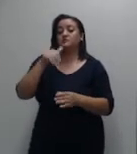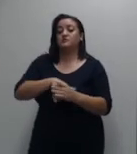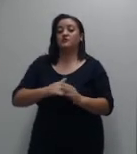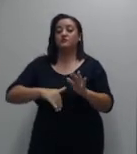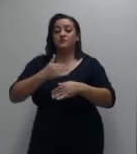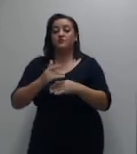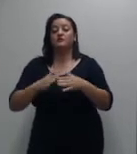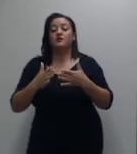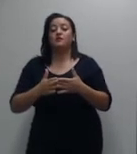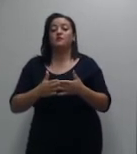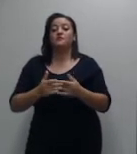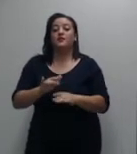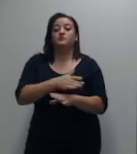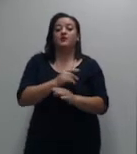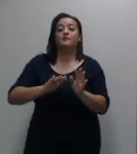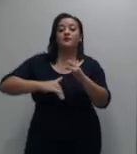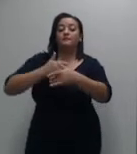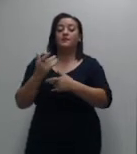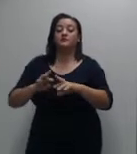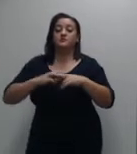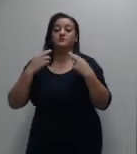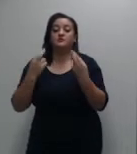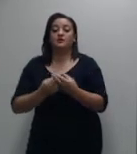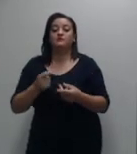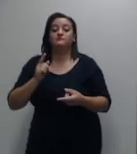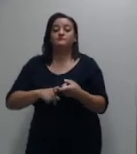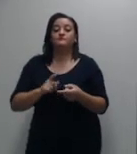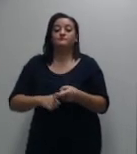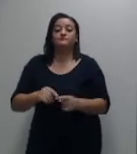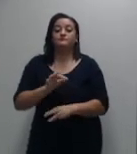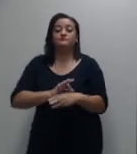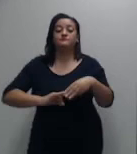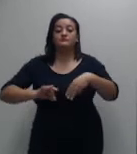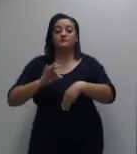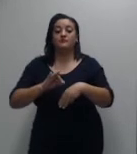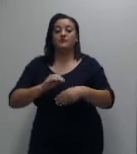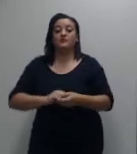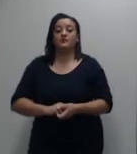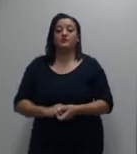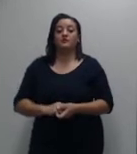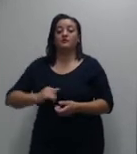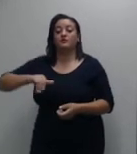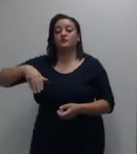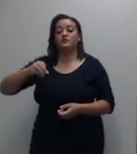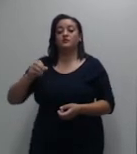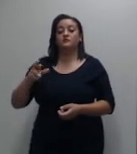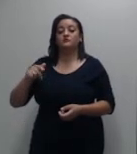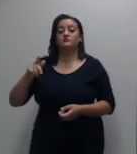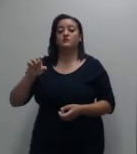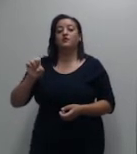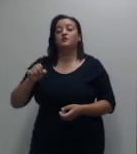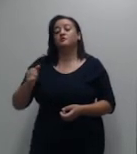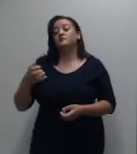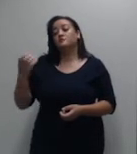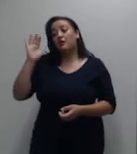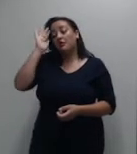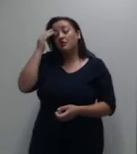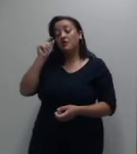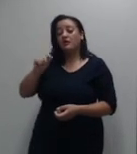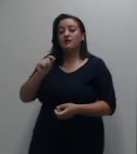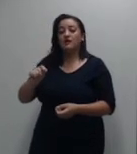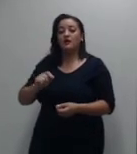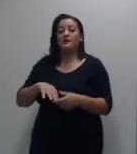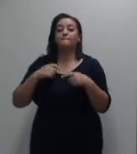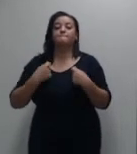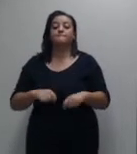para a próxima eu quero existe o e o ministro Mundo Brasil e você mesmo entender que